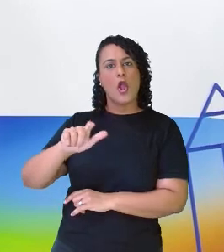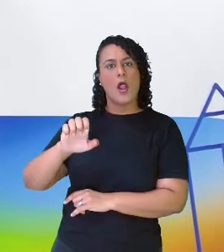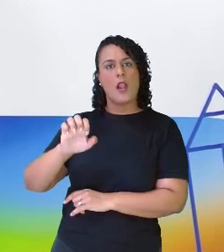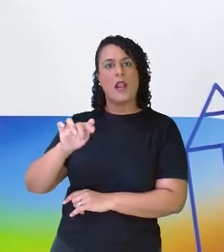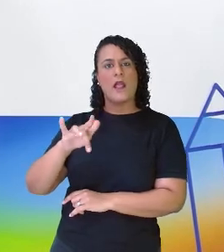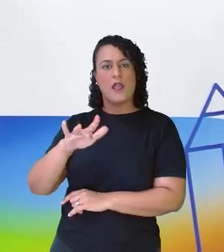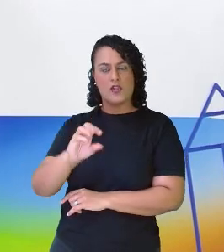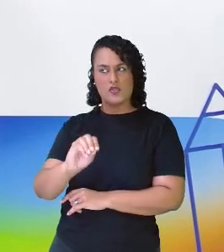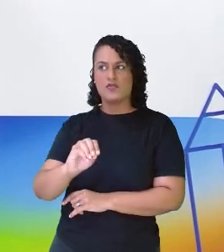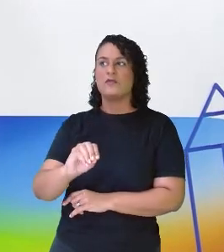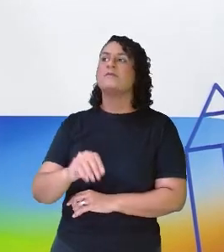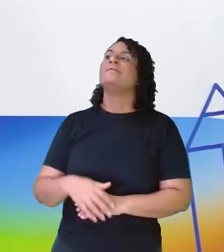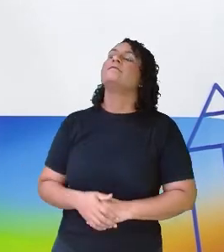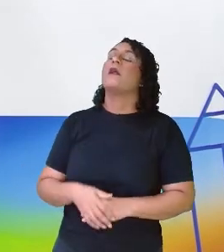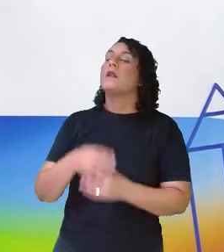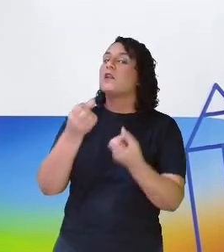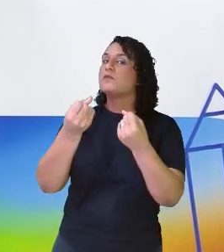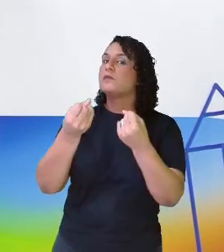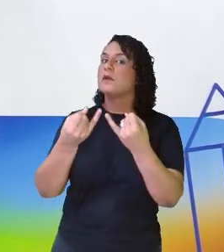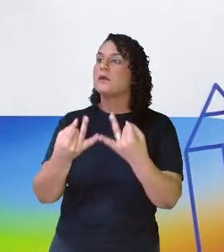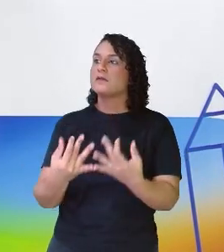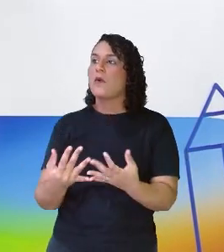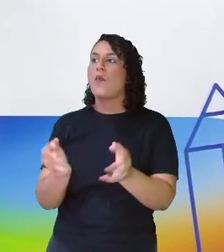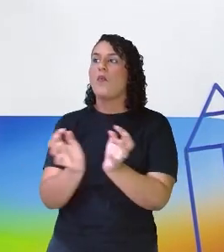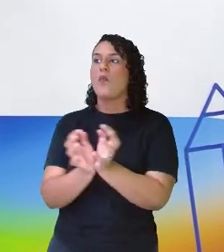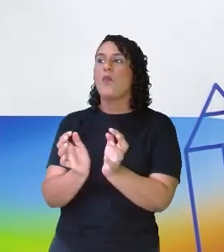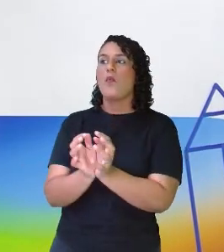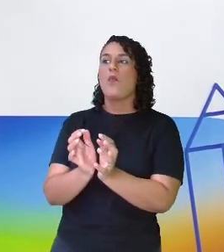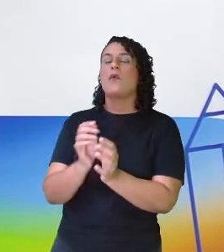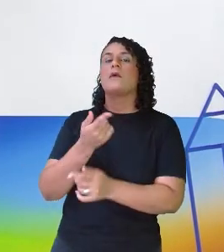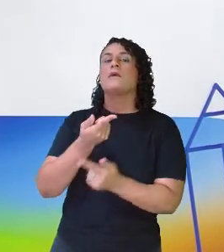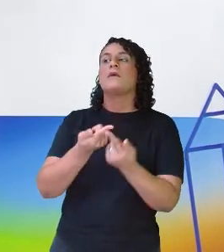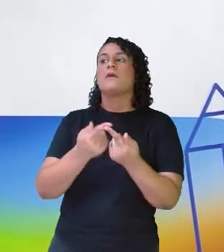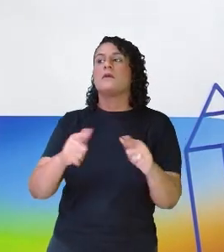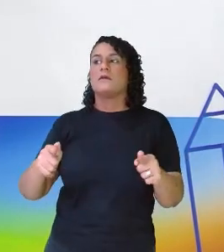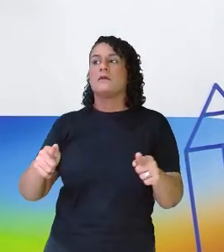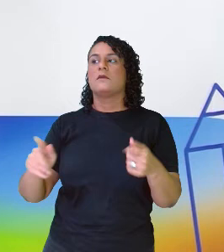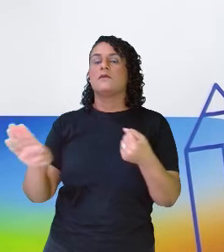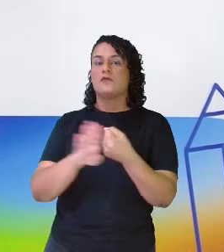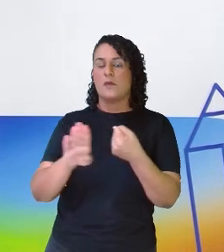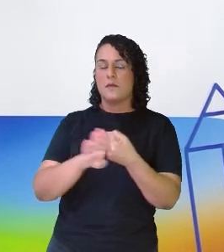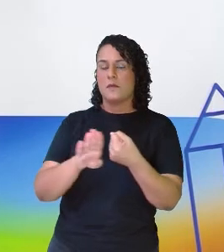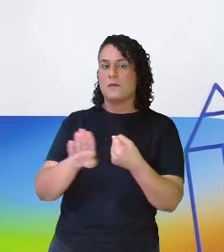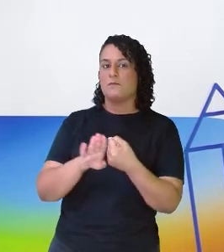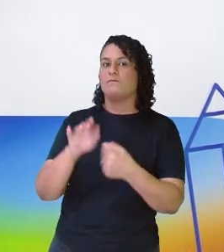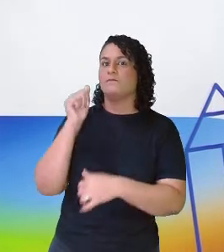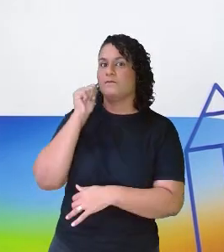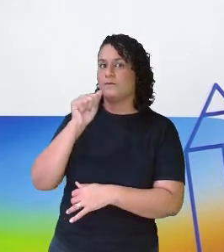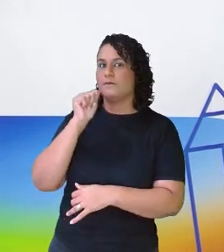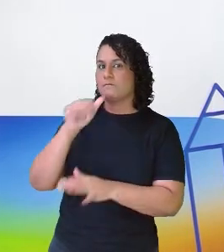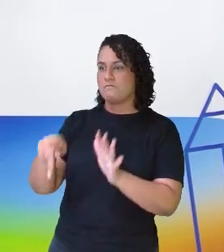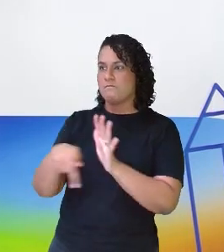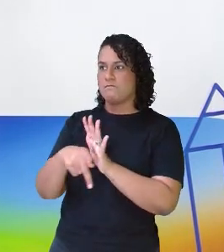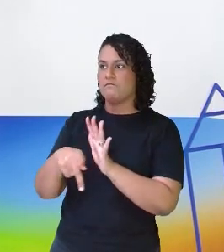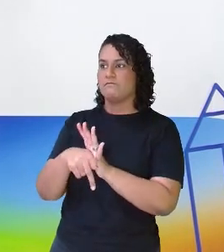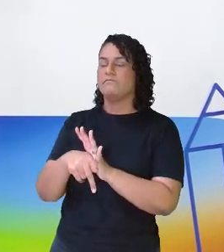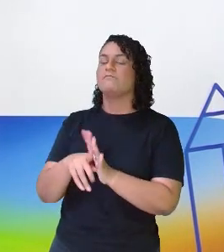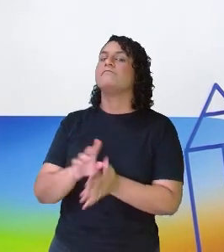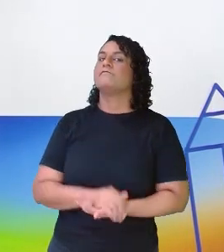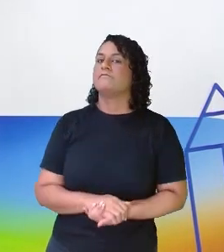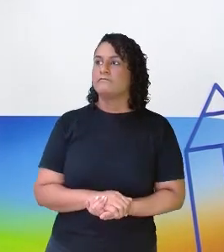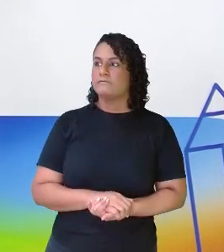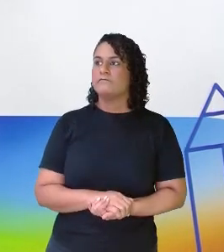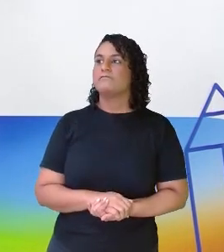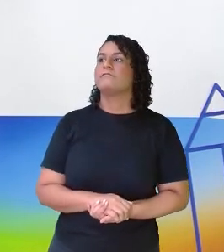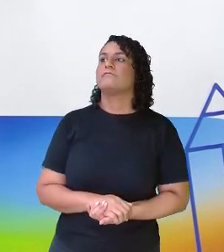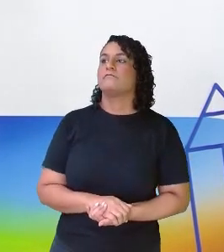embaixo, ó, definição de escola. Classe gramatical, substantivo feminino. Aqui ele está colocando o nome completo, ele não está